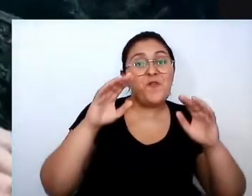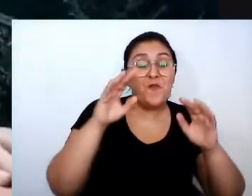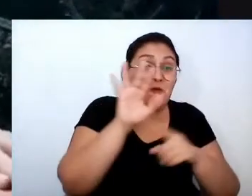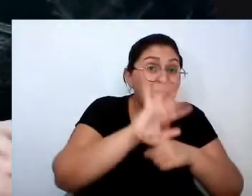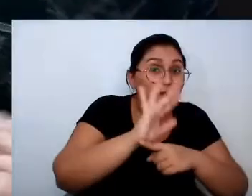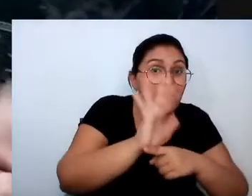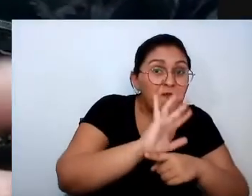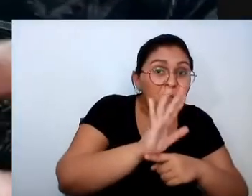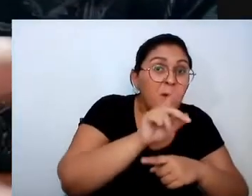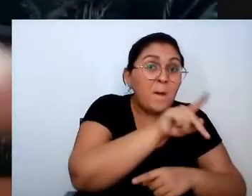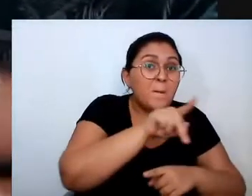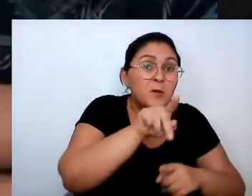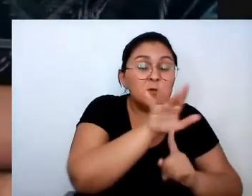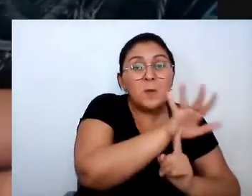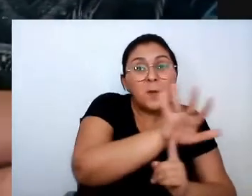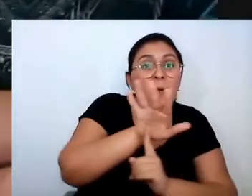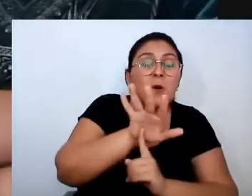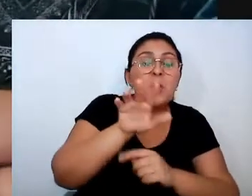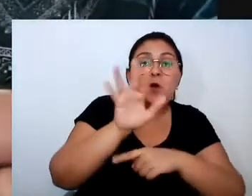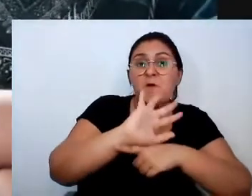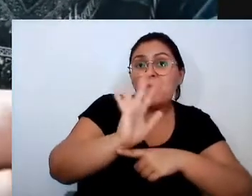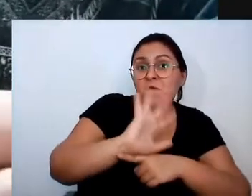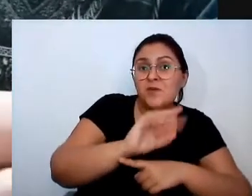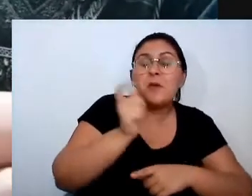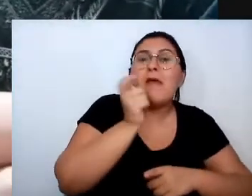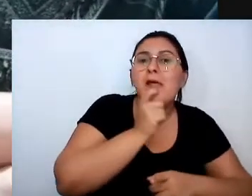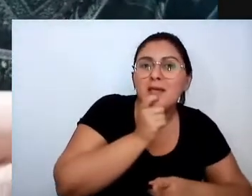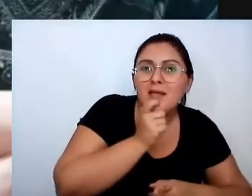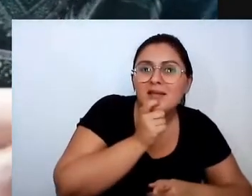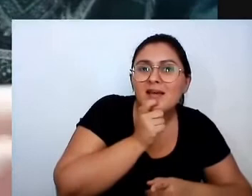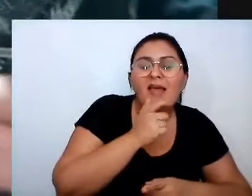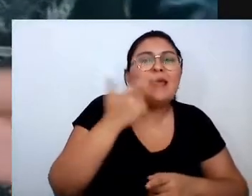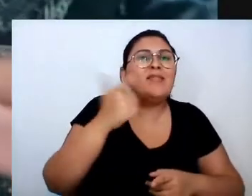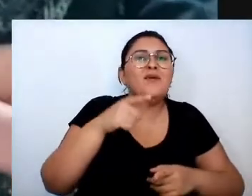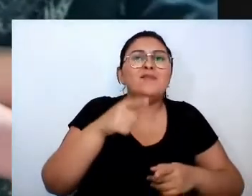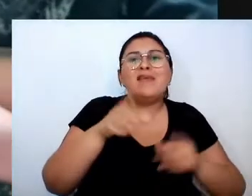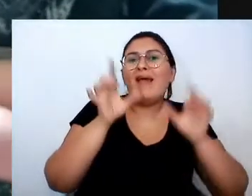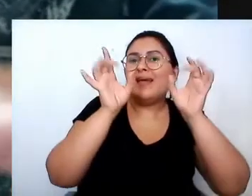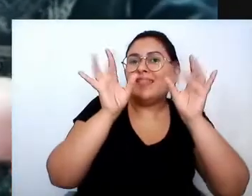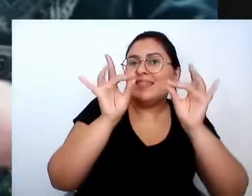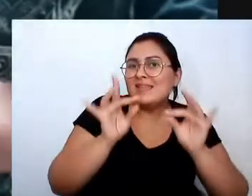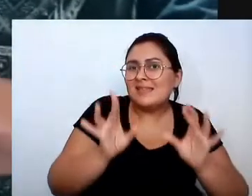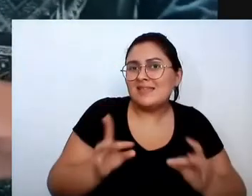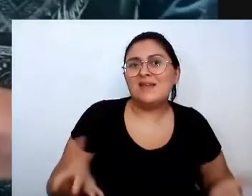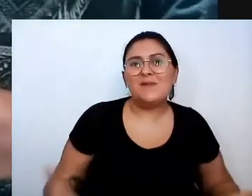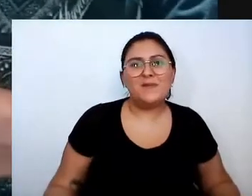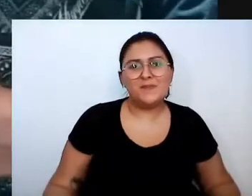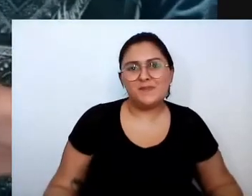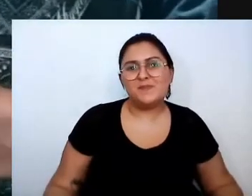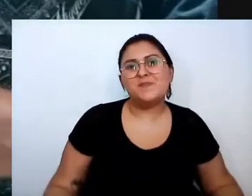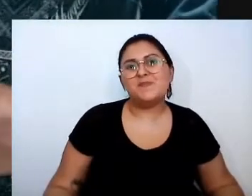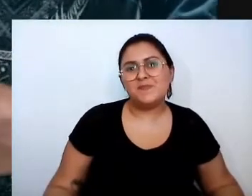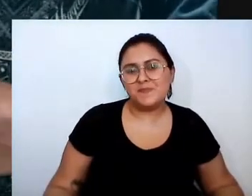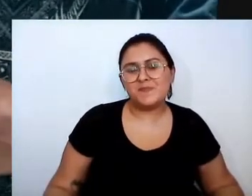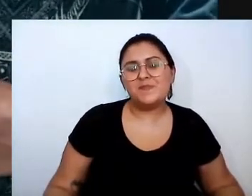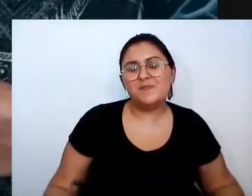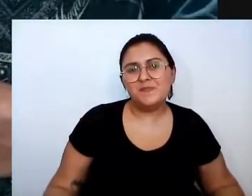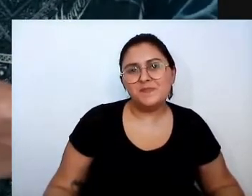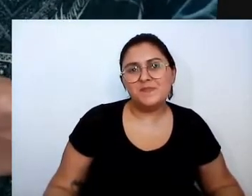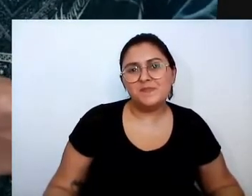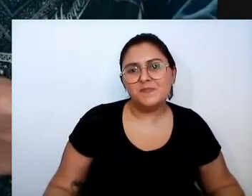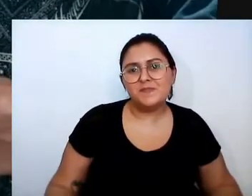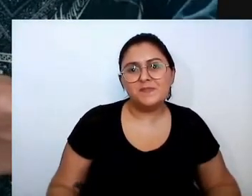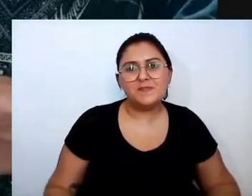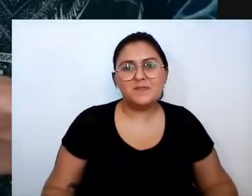certo. realmente, aí fica complicado, complica a vida. Olha só, José, a gente já falou aqui sobre a questão